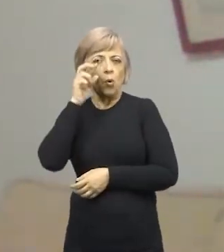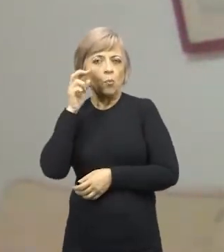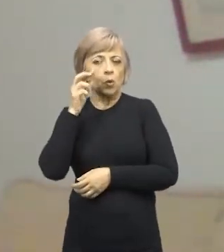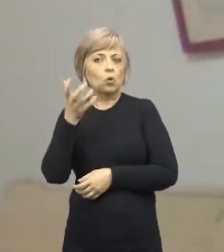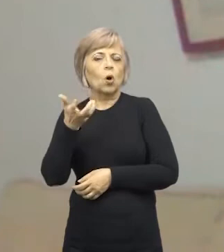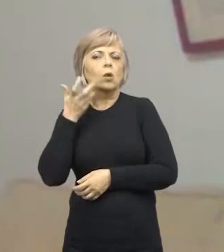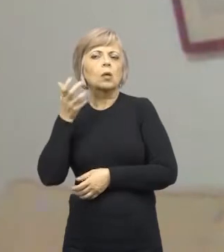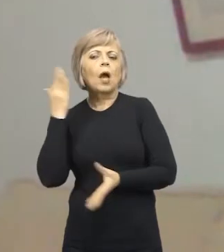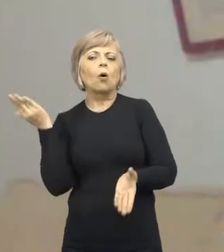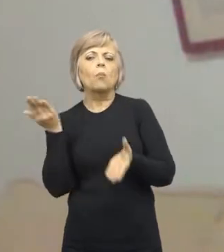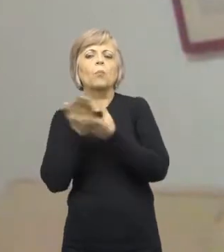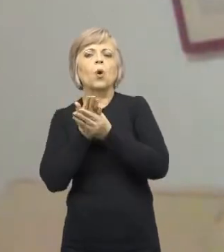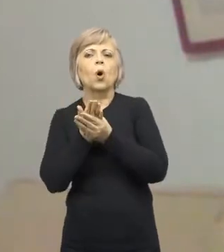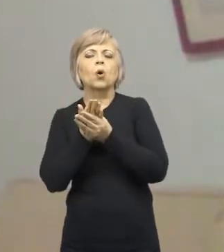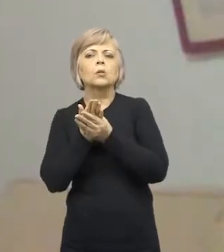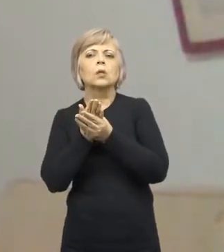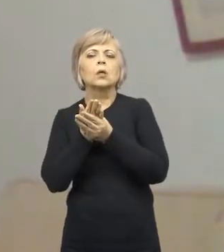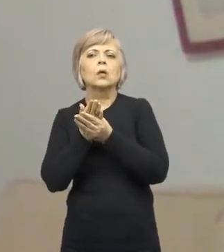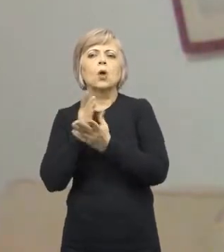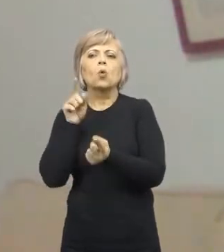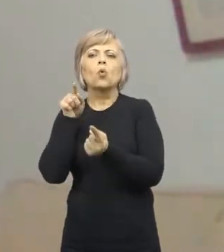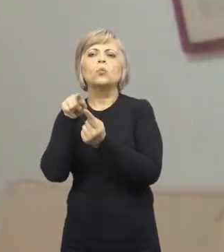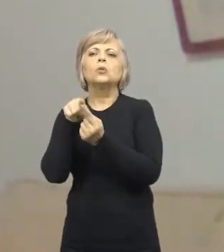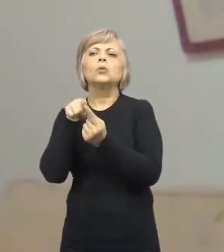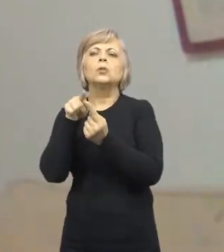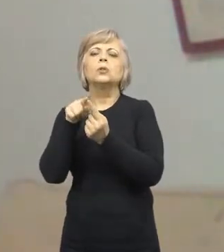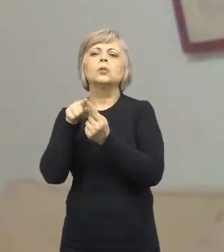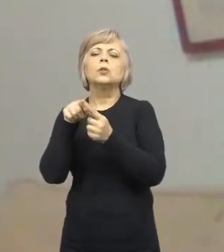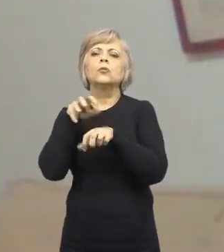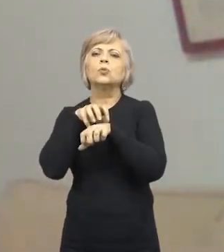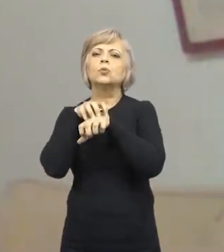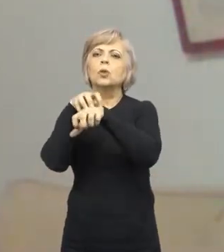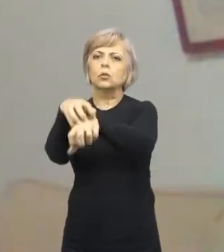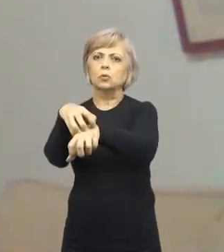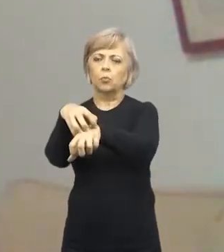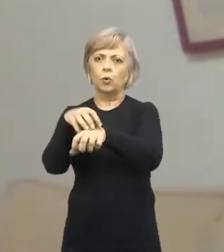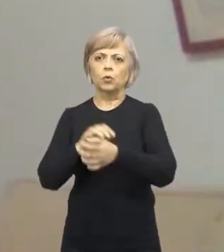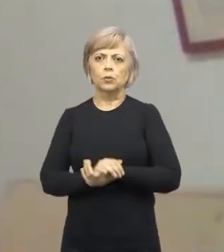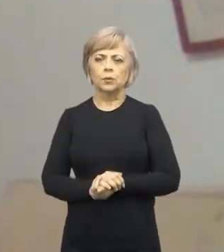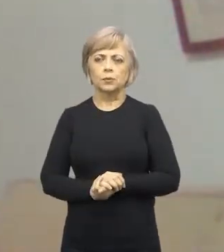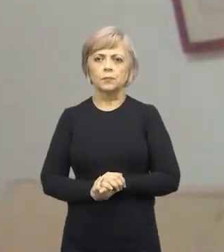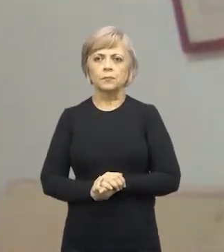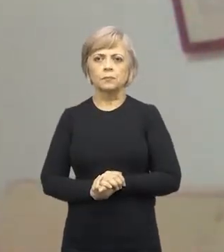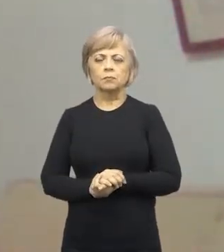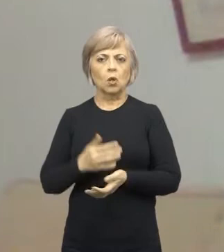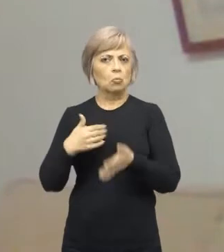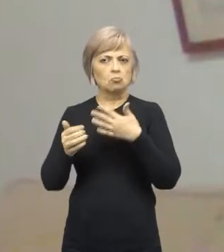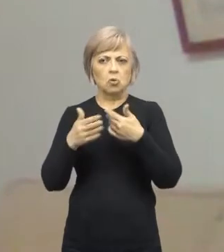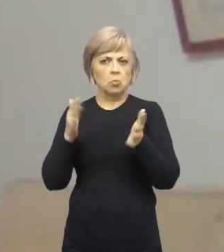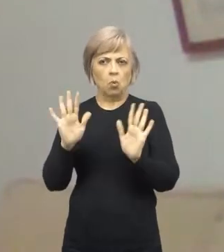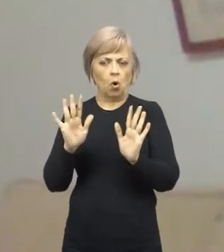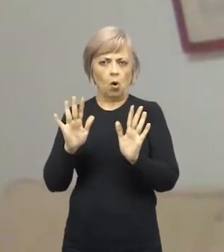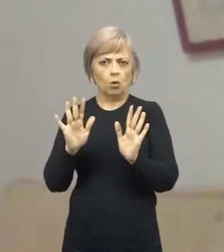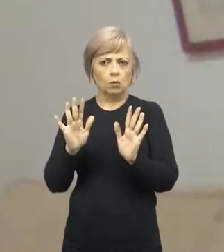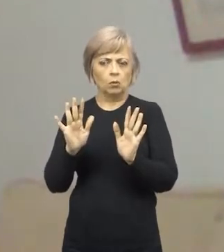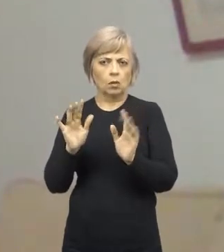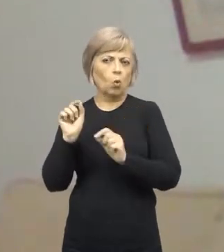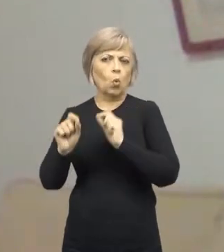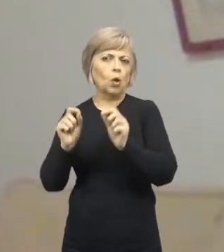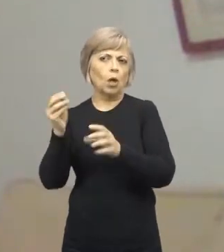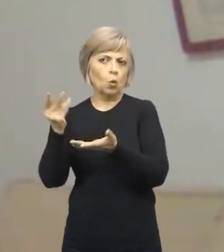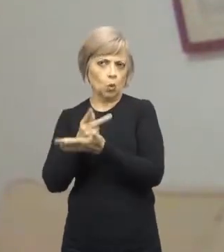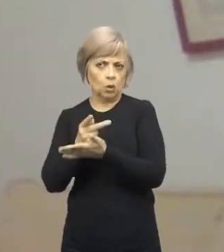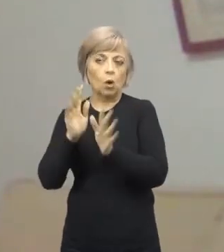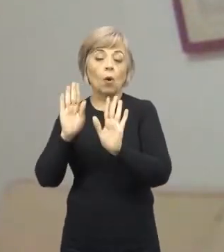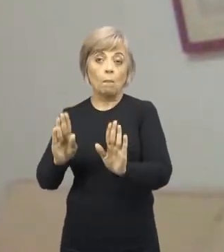ação relacionada com o transporte coletivo. Não importa exatamente o cerne da questão,